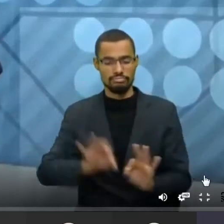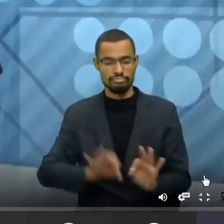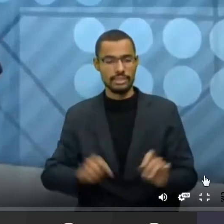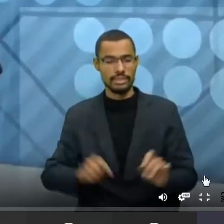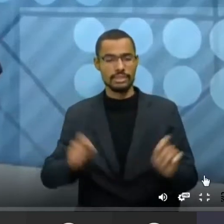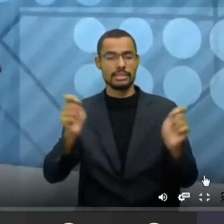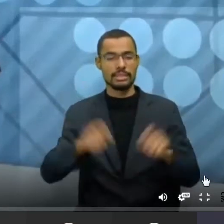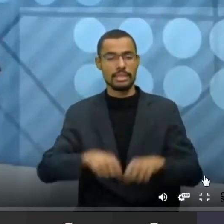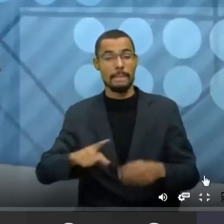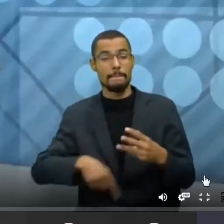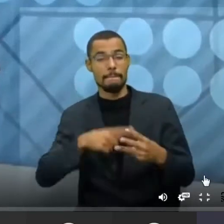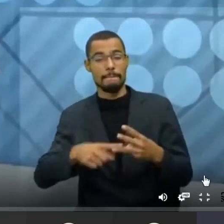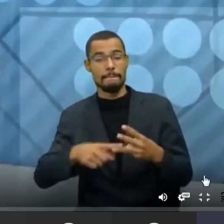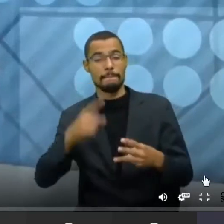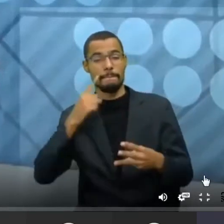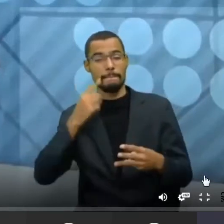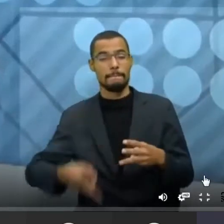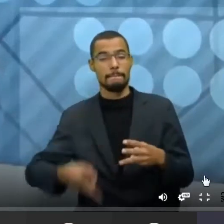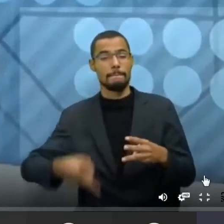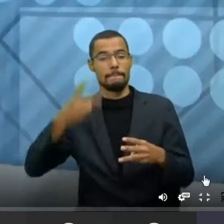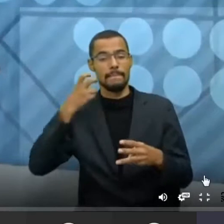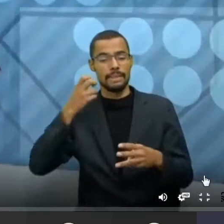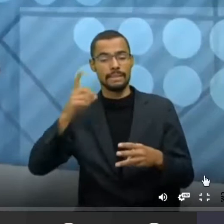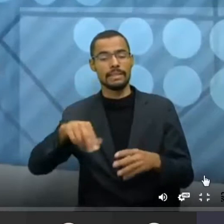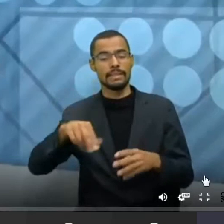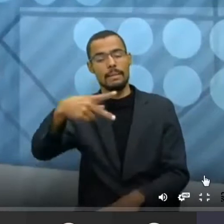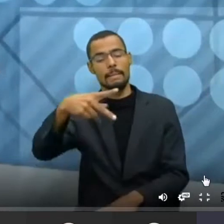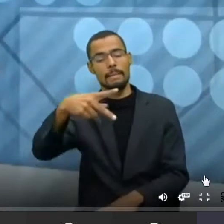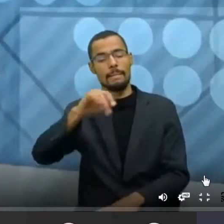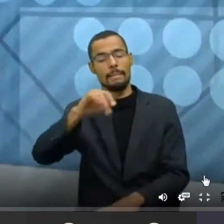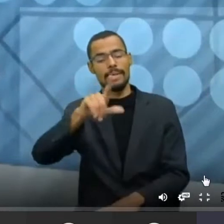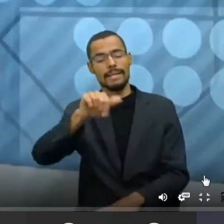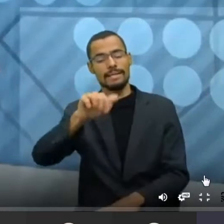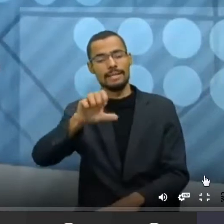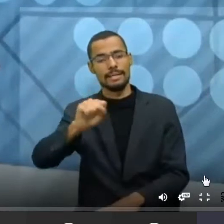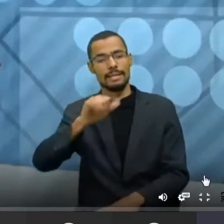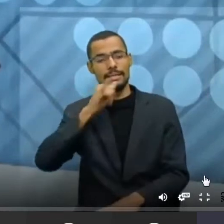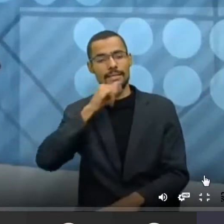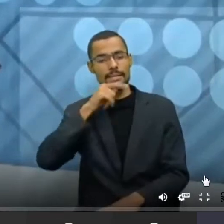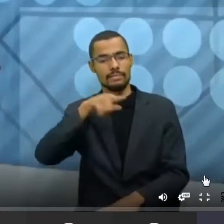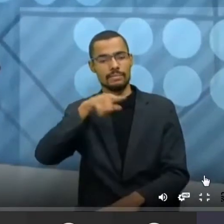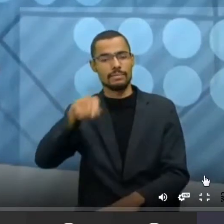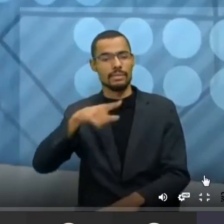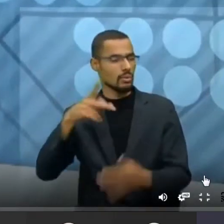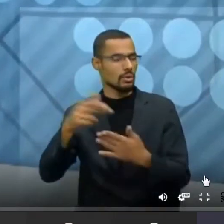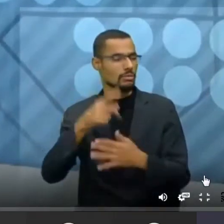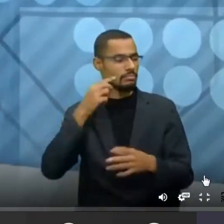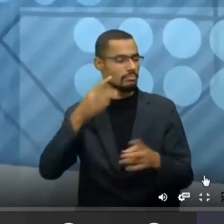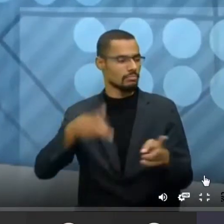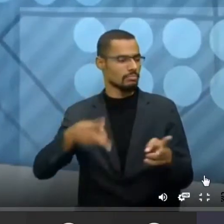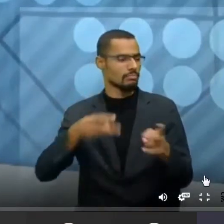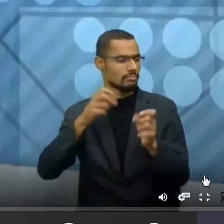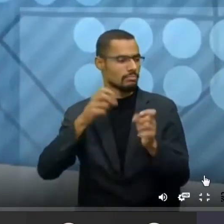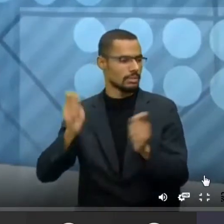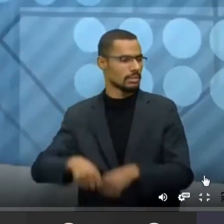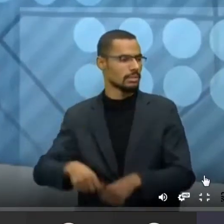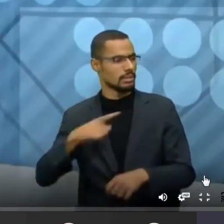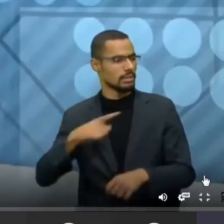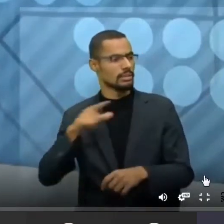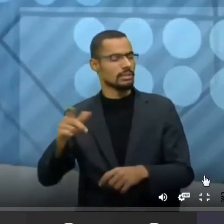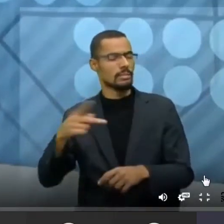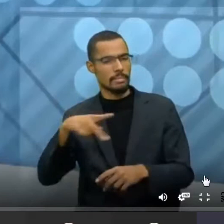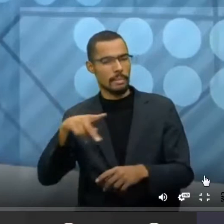estrutura. Observar as papilas. Então, quando vocês observarem os cortes, vocês conseguem identificar, eu tenho uma